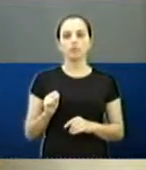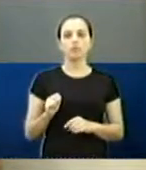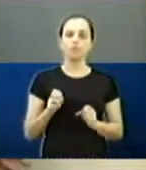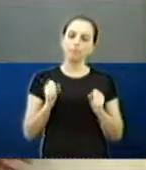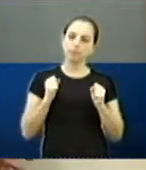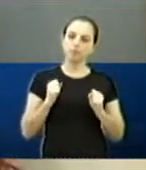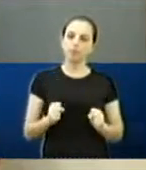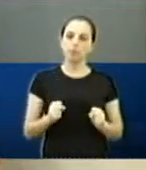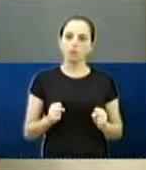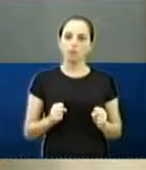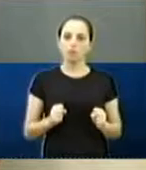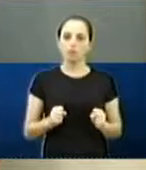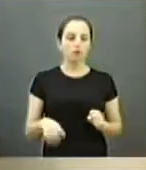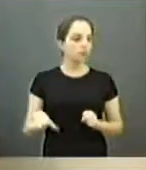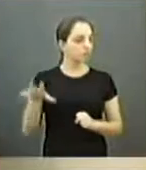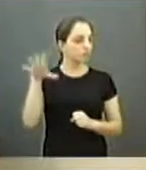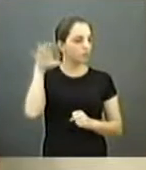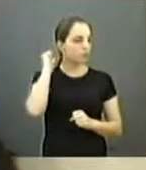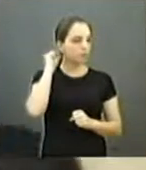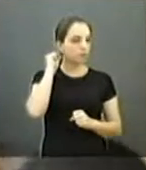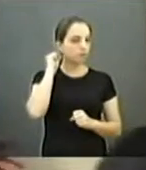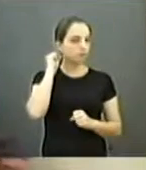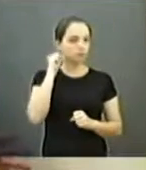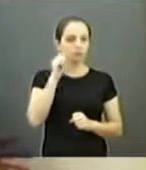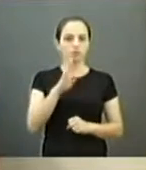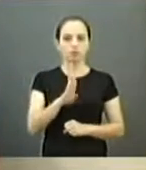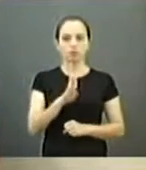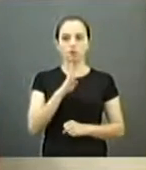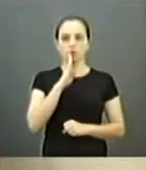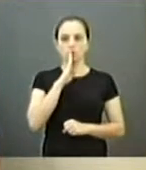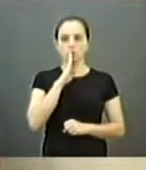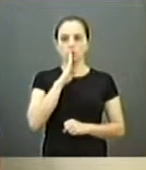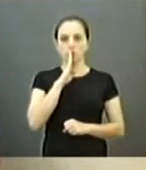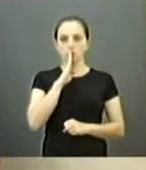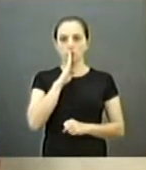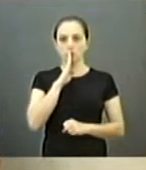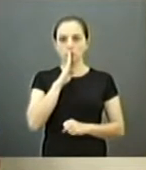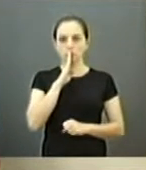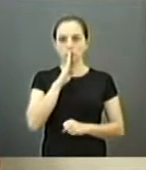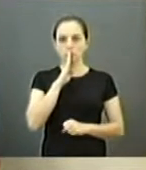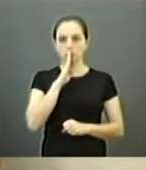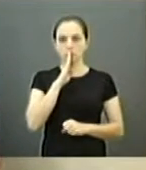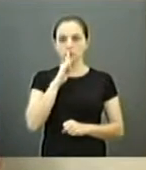gente ouvir calado o pronunciamento da vereadora Gabriela.